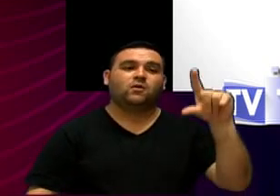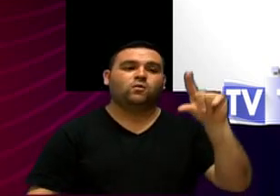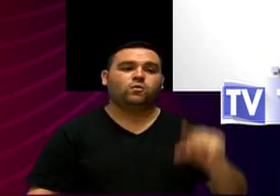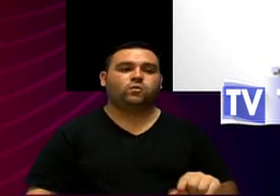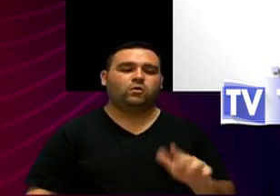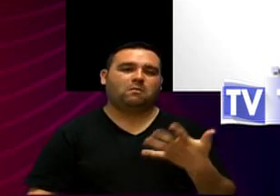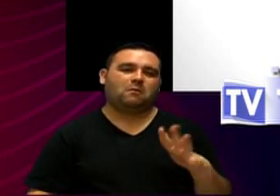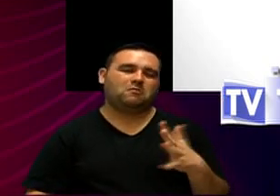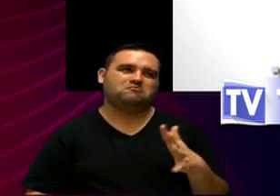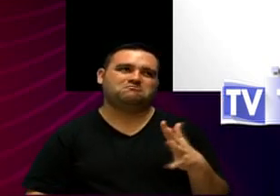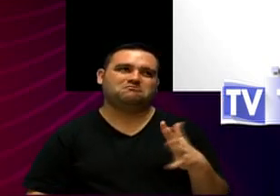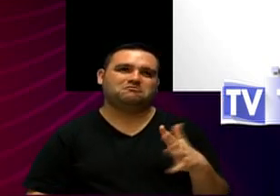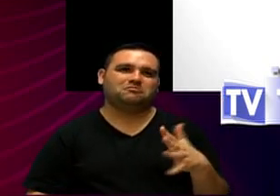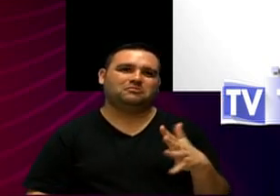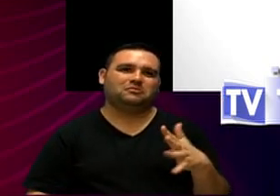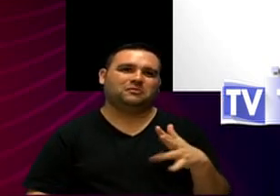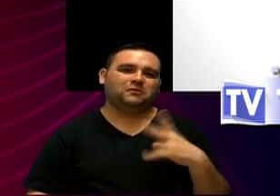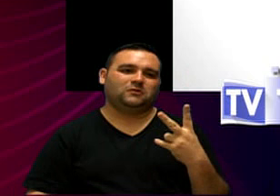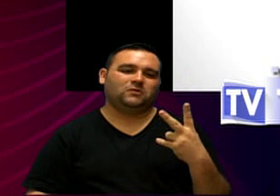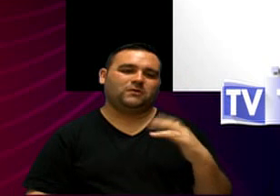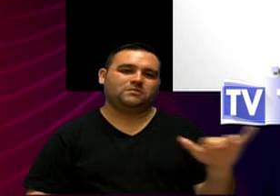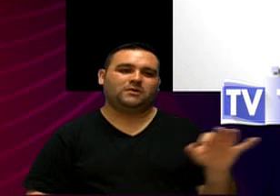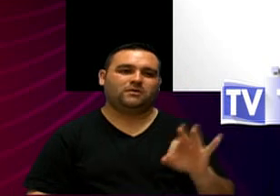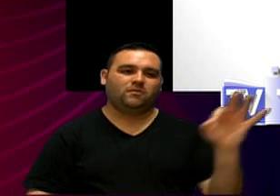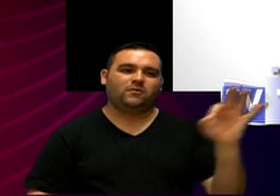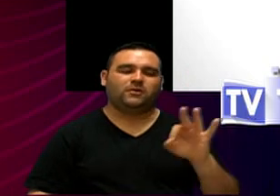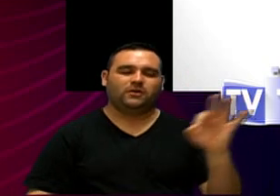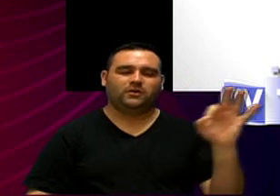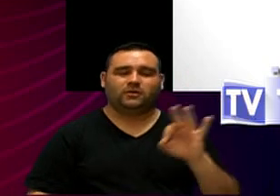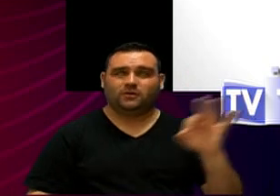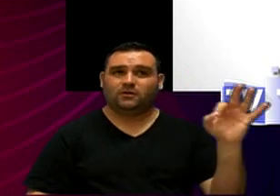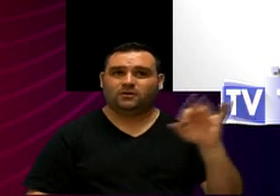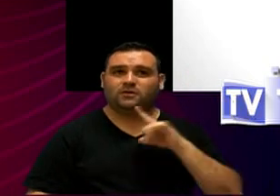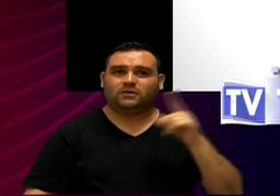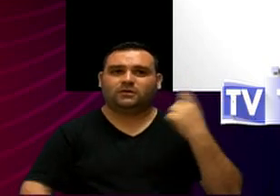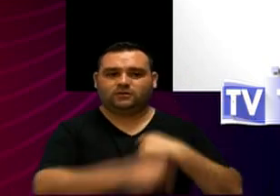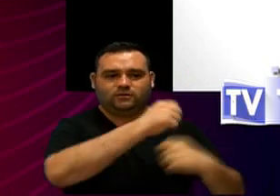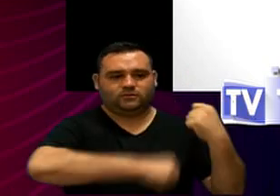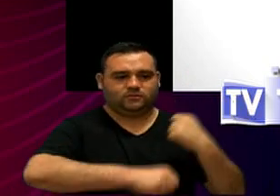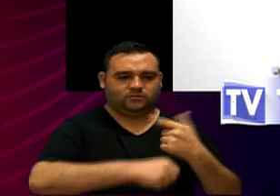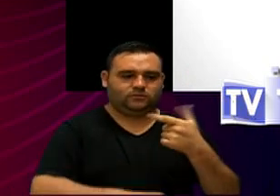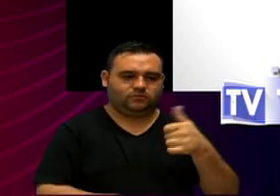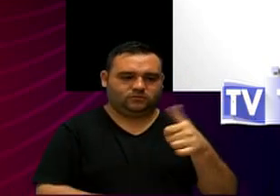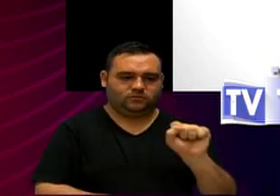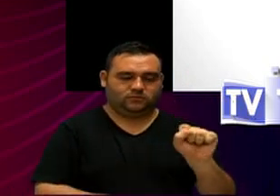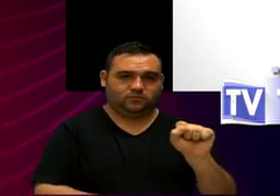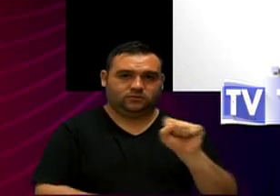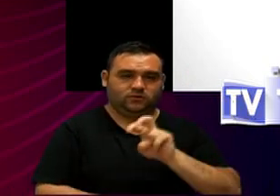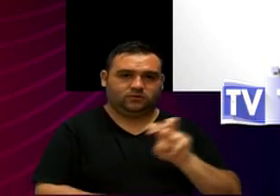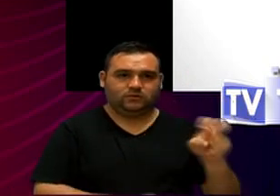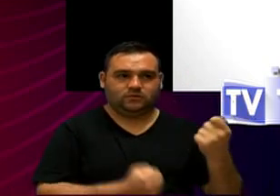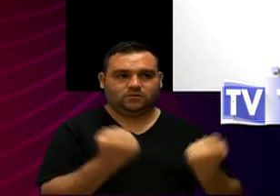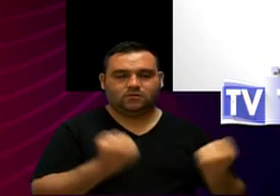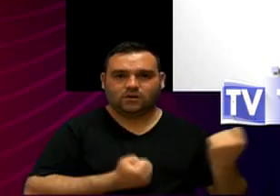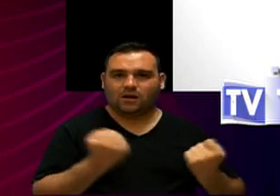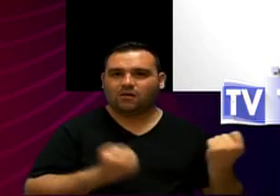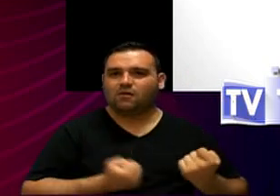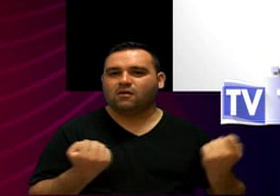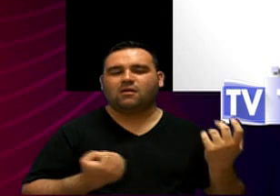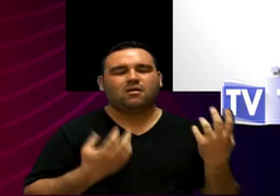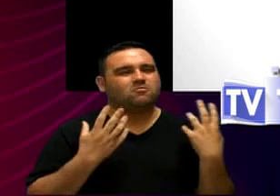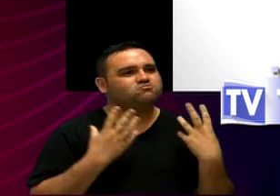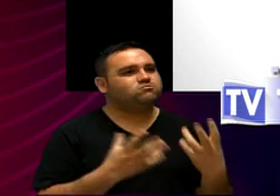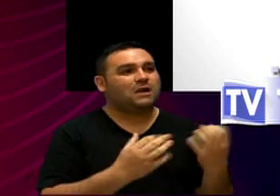em pouco mais de 2,5%, no ano de 2018, 555 veículos. É